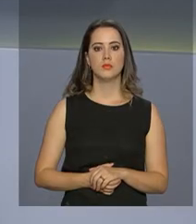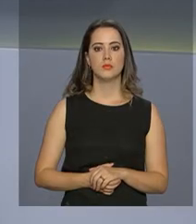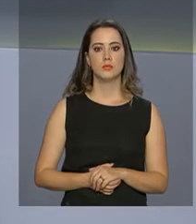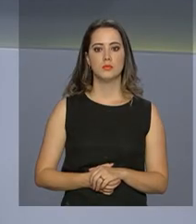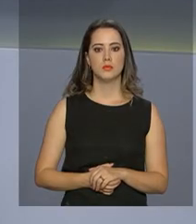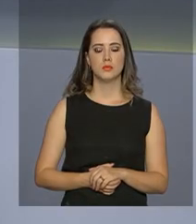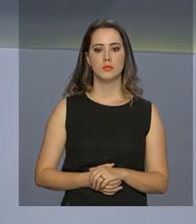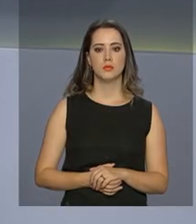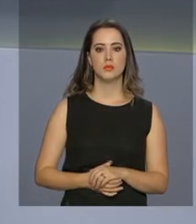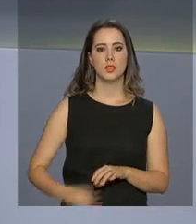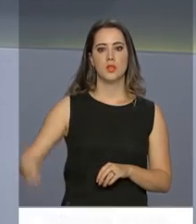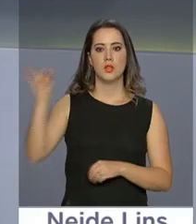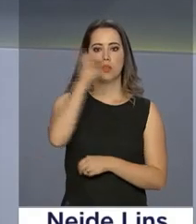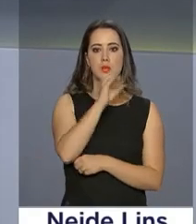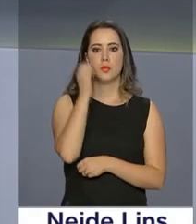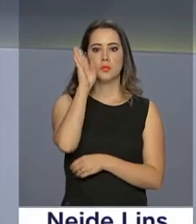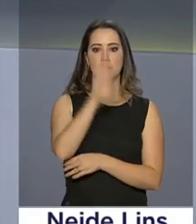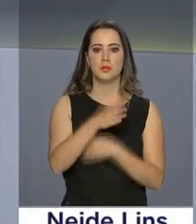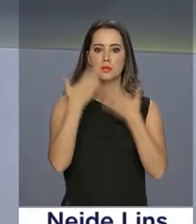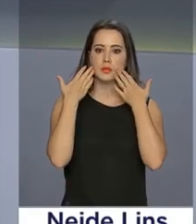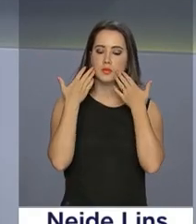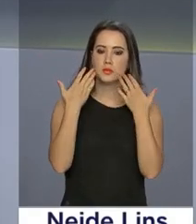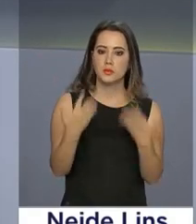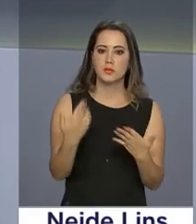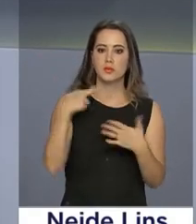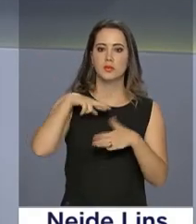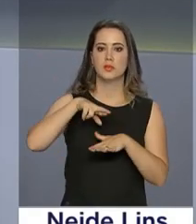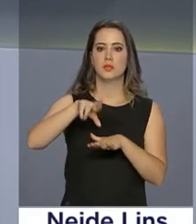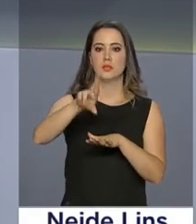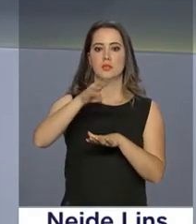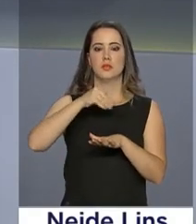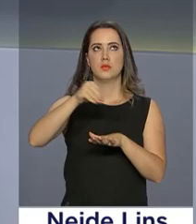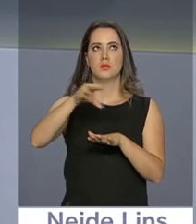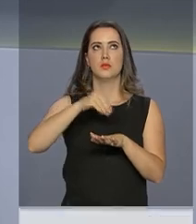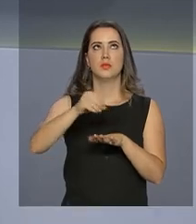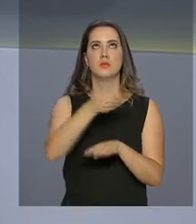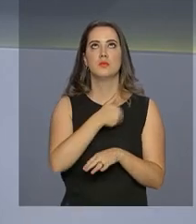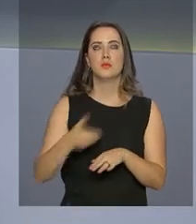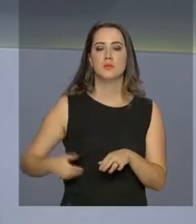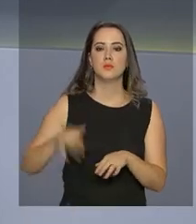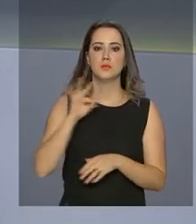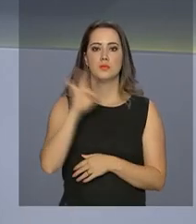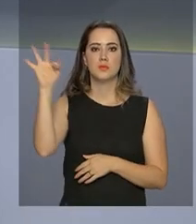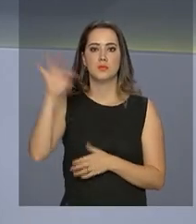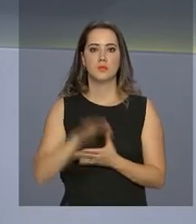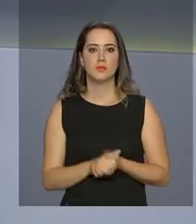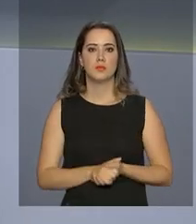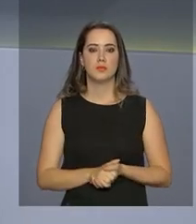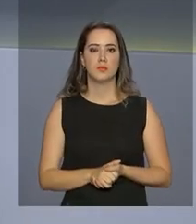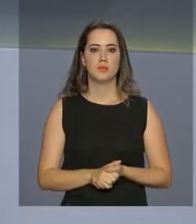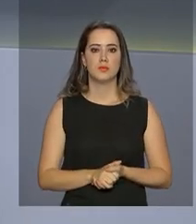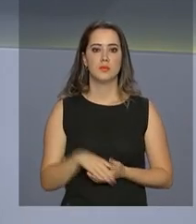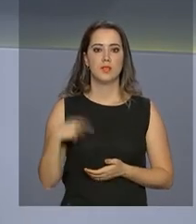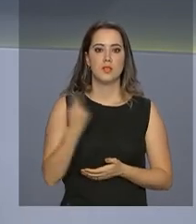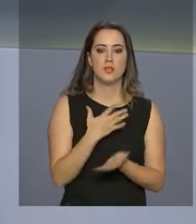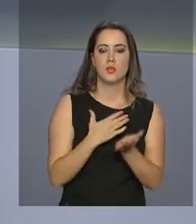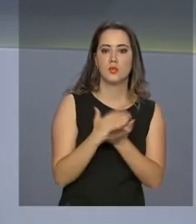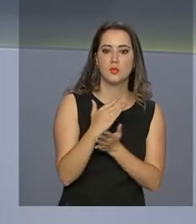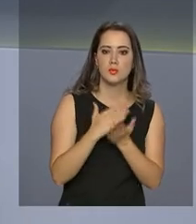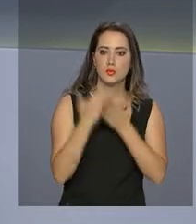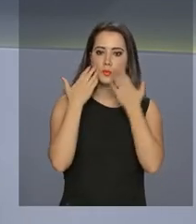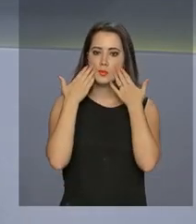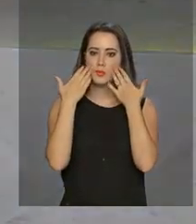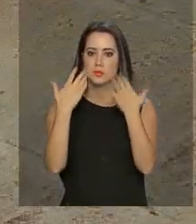olá boa tarde acompanhe agora as notícias do governo federal aqui no repórter nbr a gente começa a edição